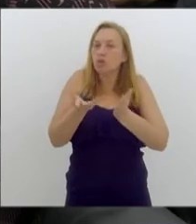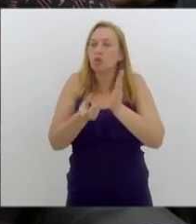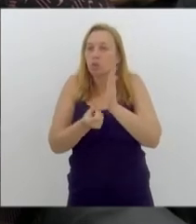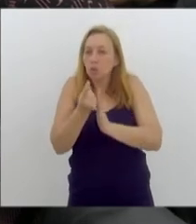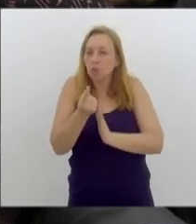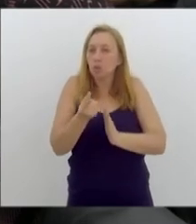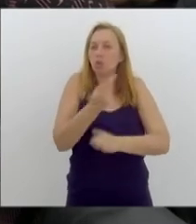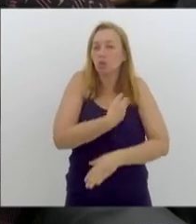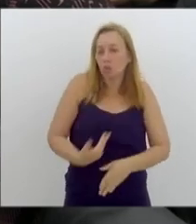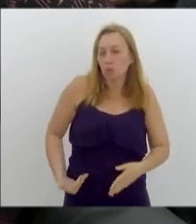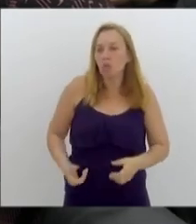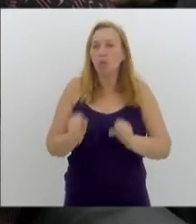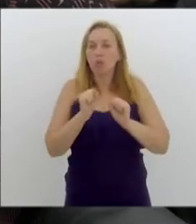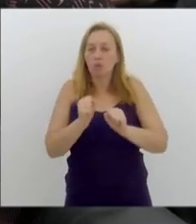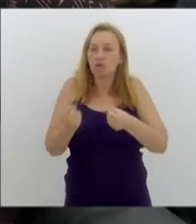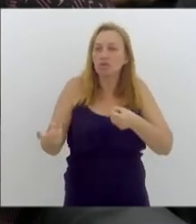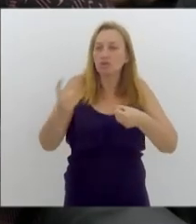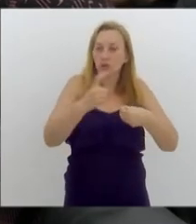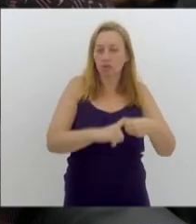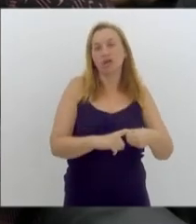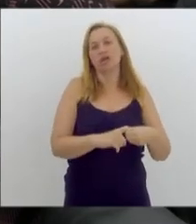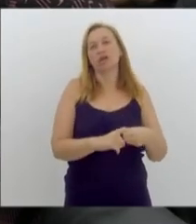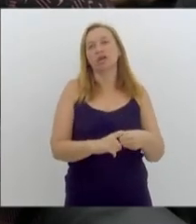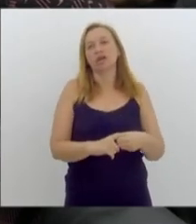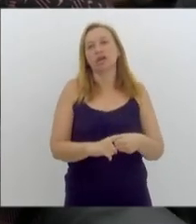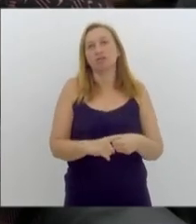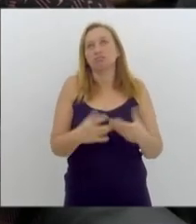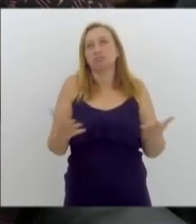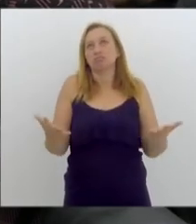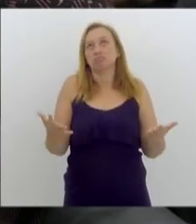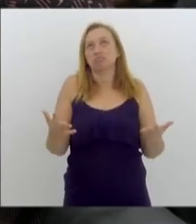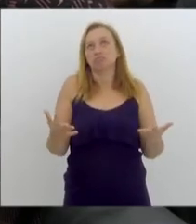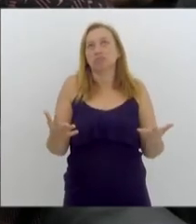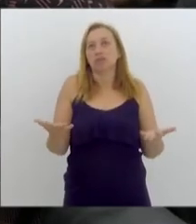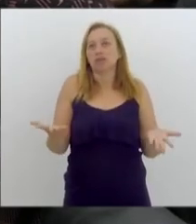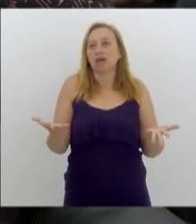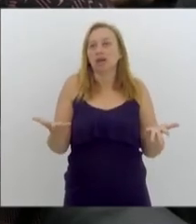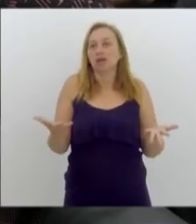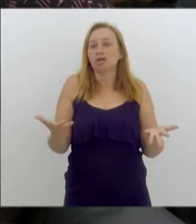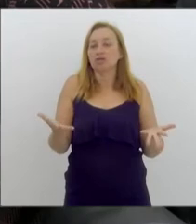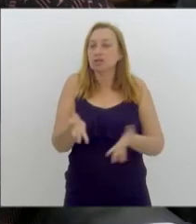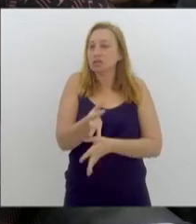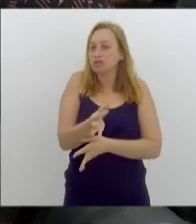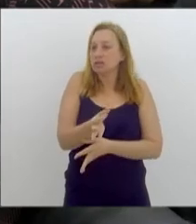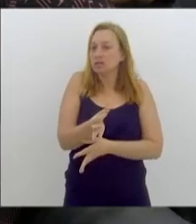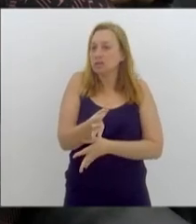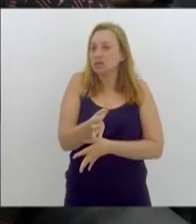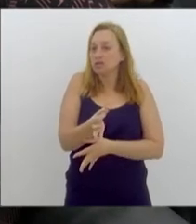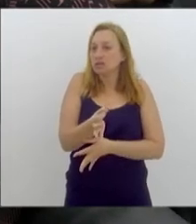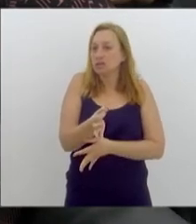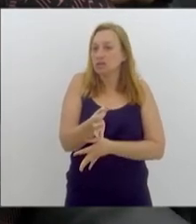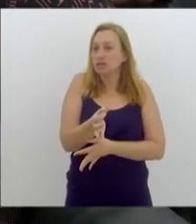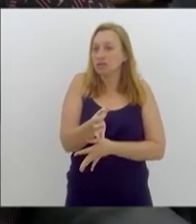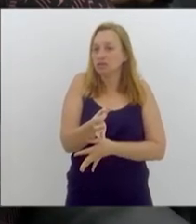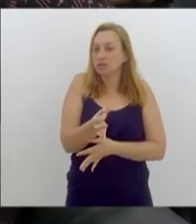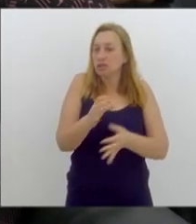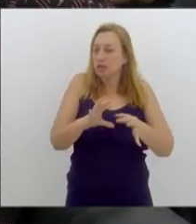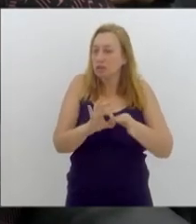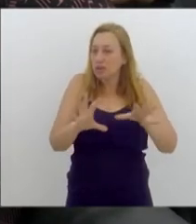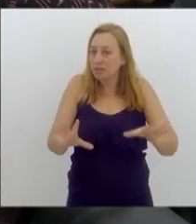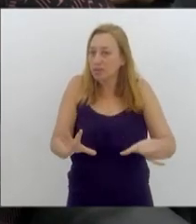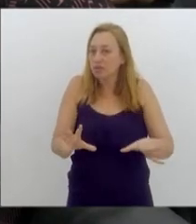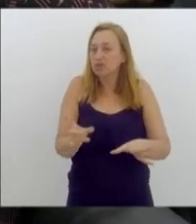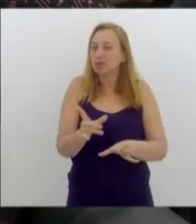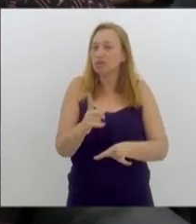Públicas de alguma forma possam voltar a estar de forma a permitir que